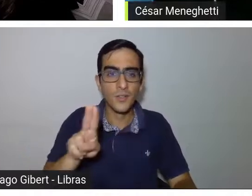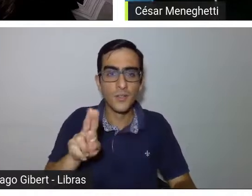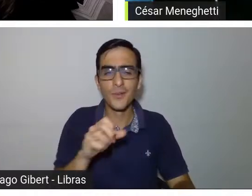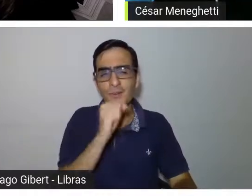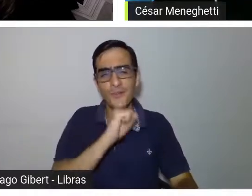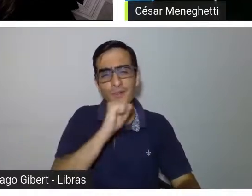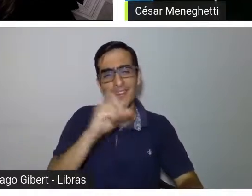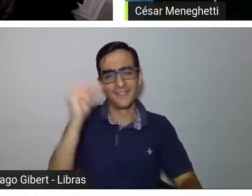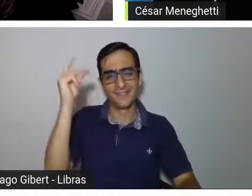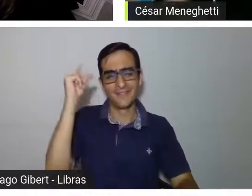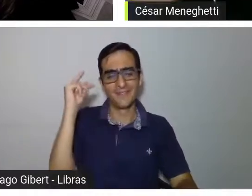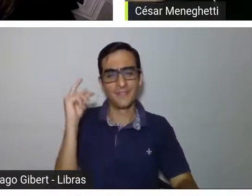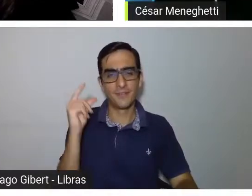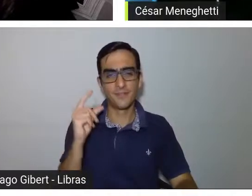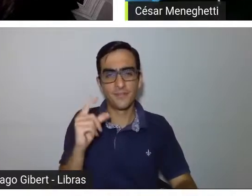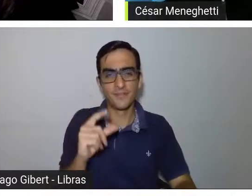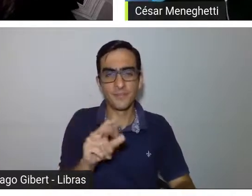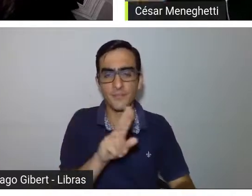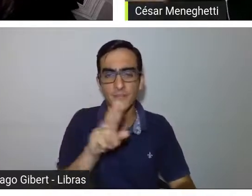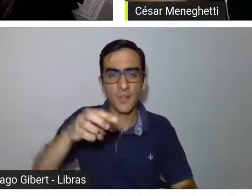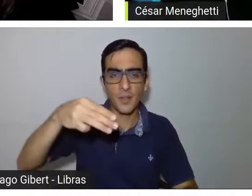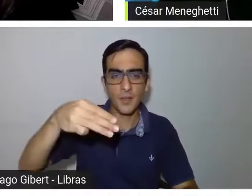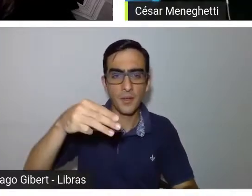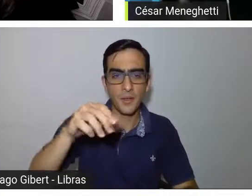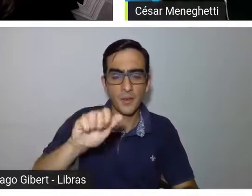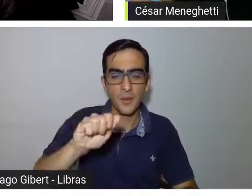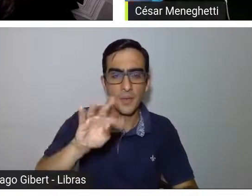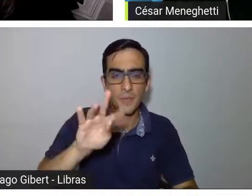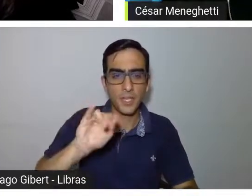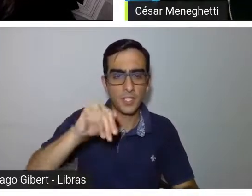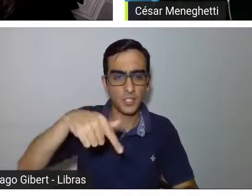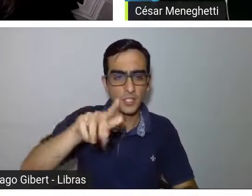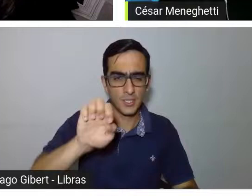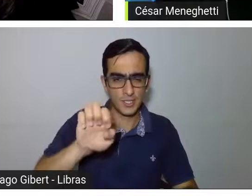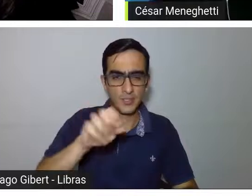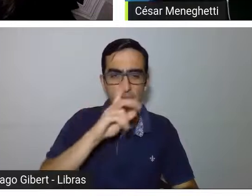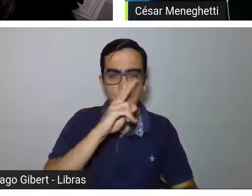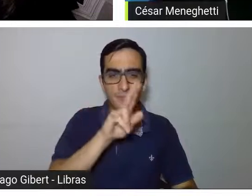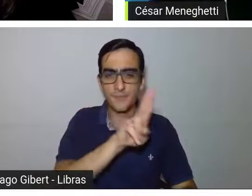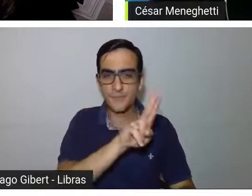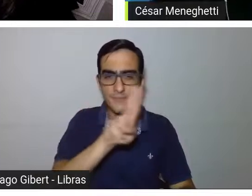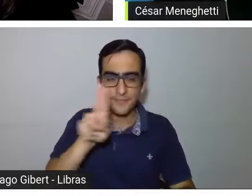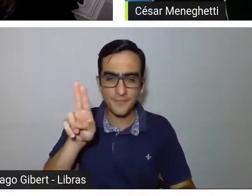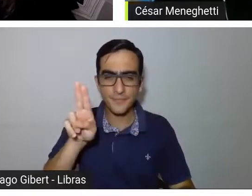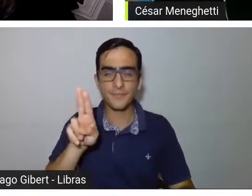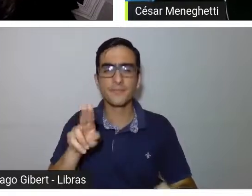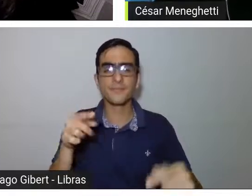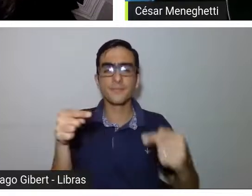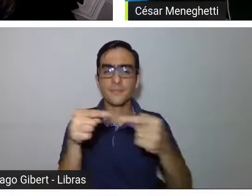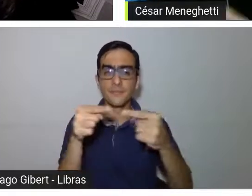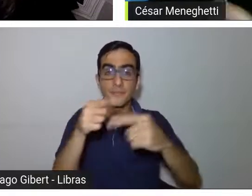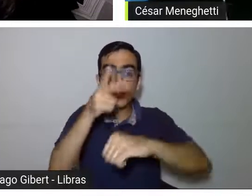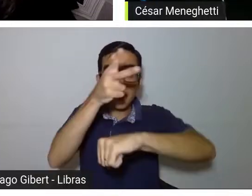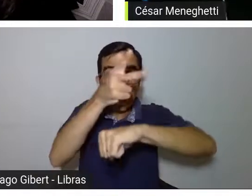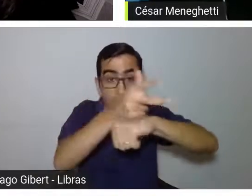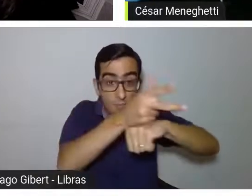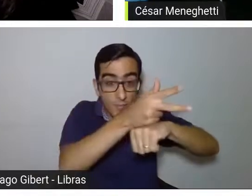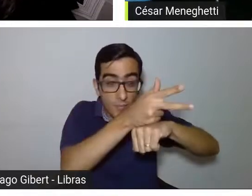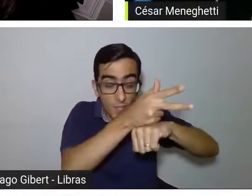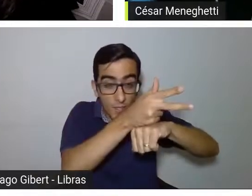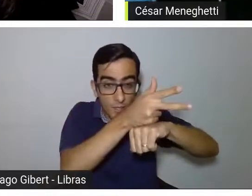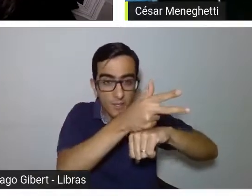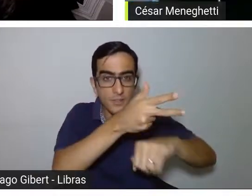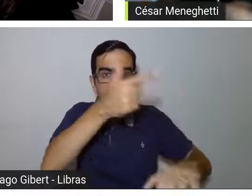obsoleto hoje, que é o Matic. Refilmei essa coisa e refilmei numa tela que